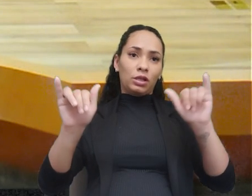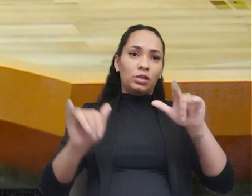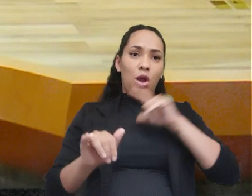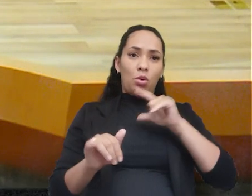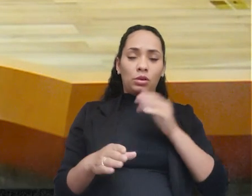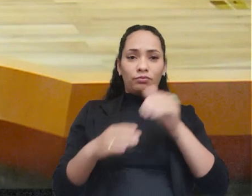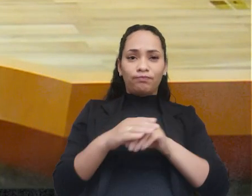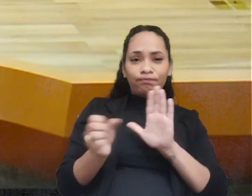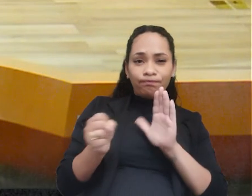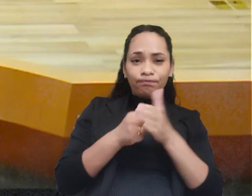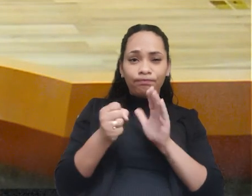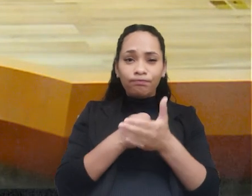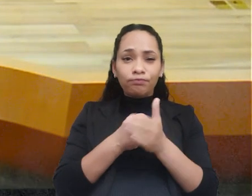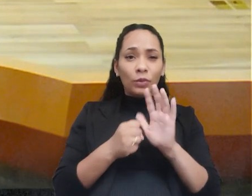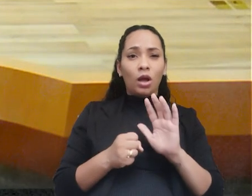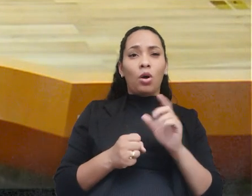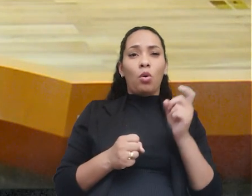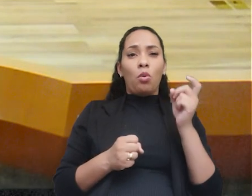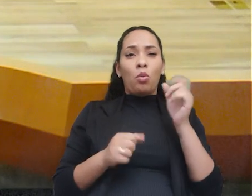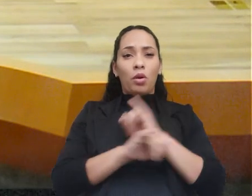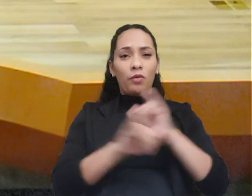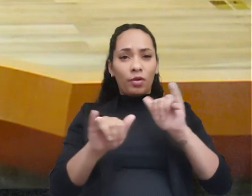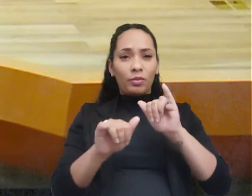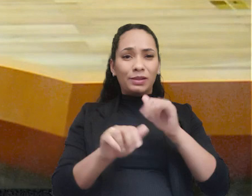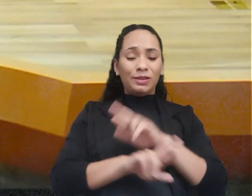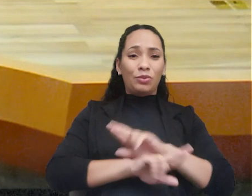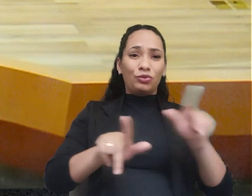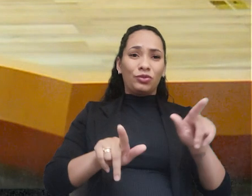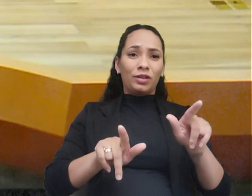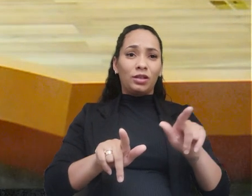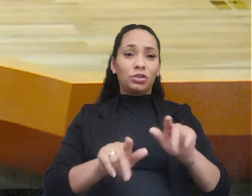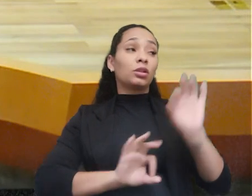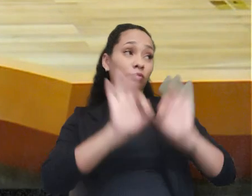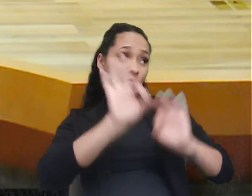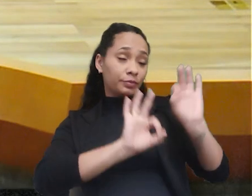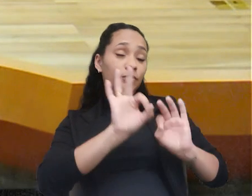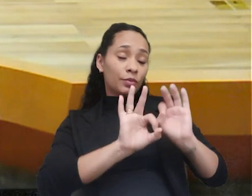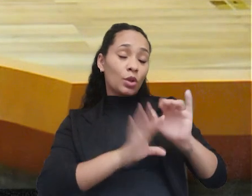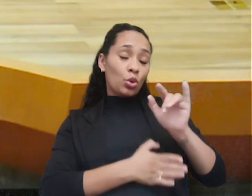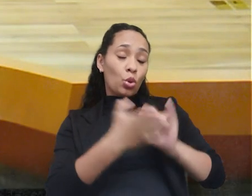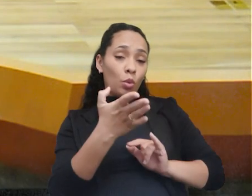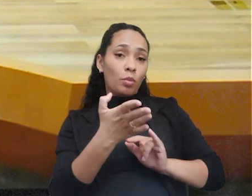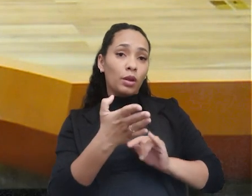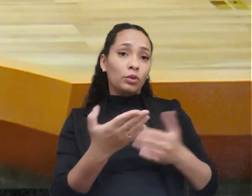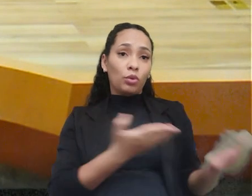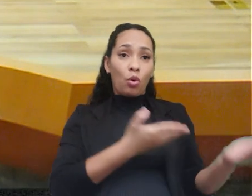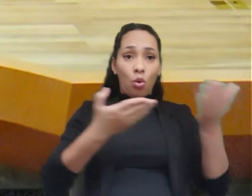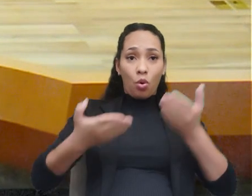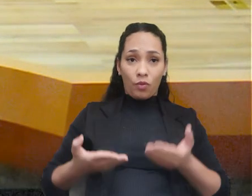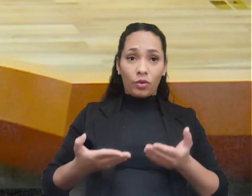omissão, obscuridade ou contradição acessionada. Está ratificado, então, o parecer. Passo a